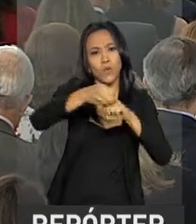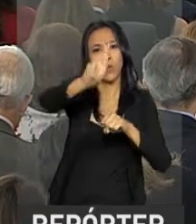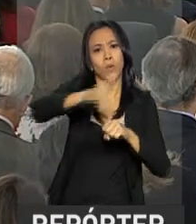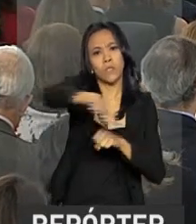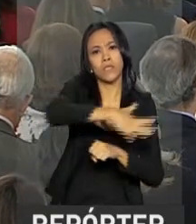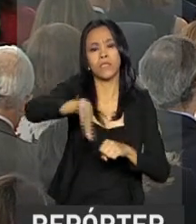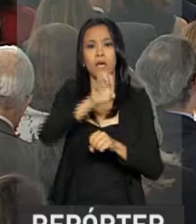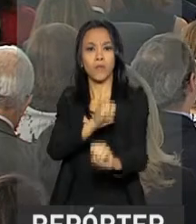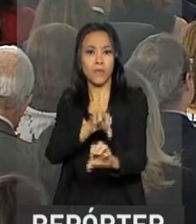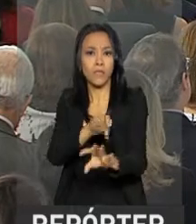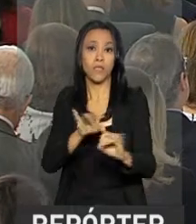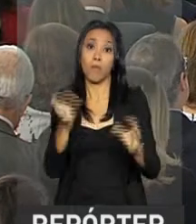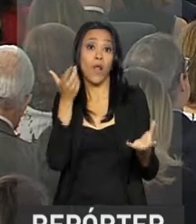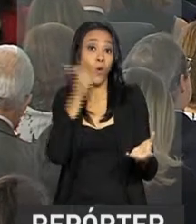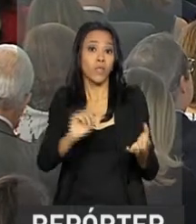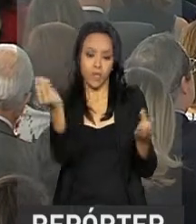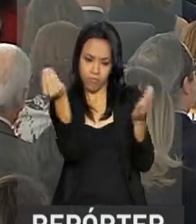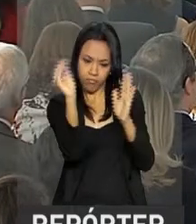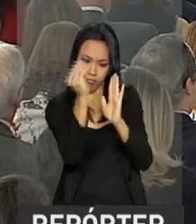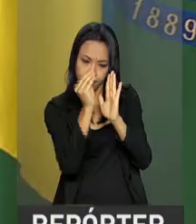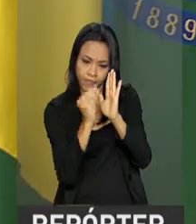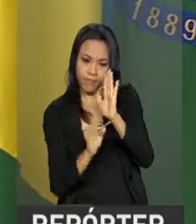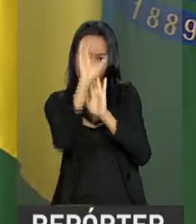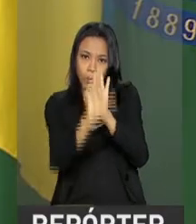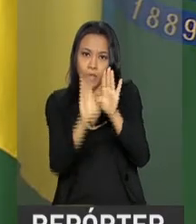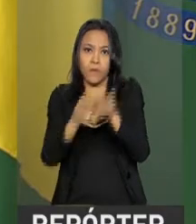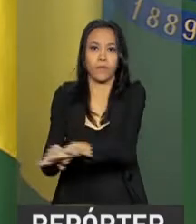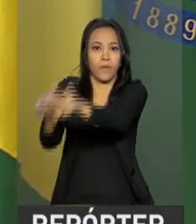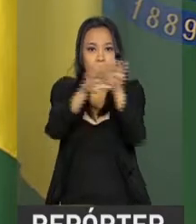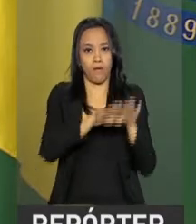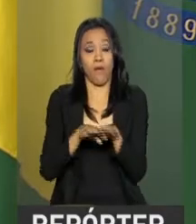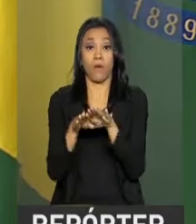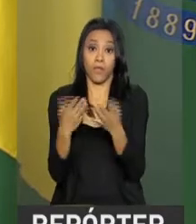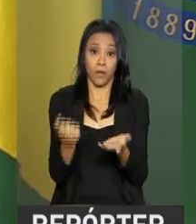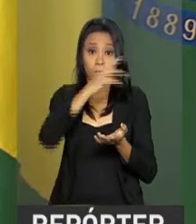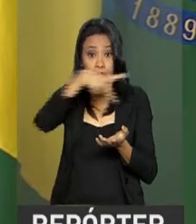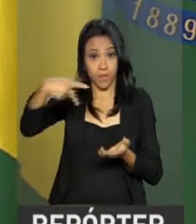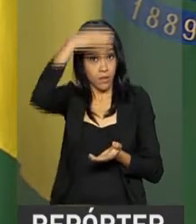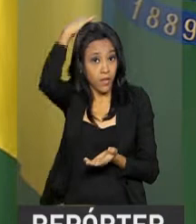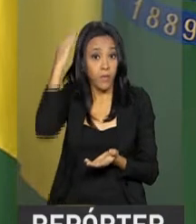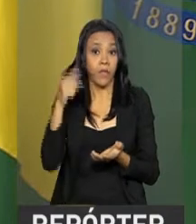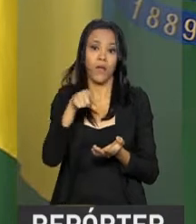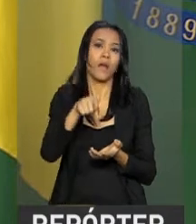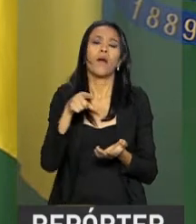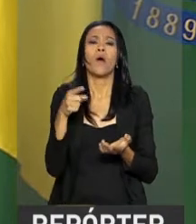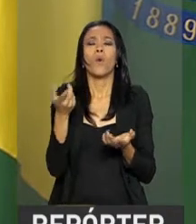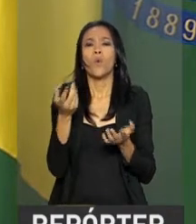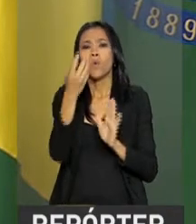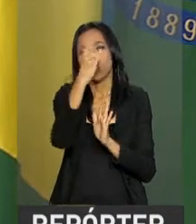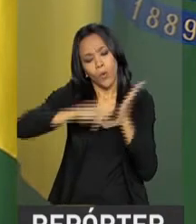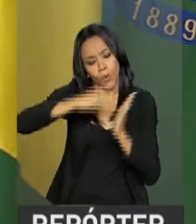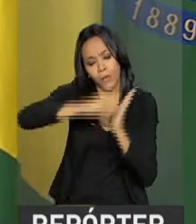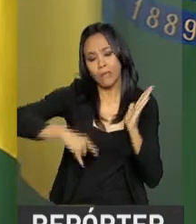para criar uma base nacional comum curriculares para o presidente michel temer o documento é mais uma das